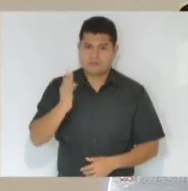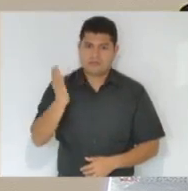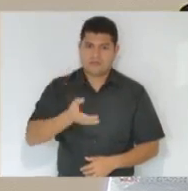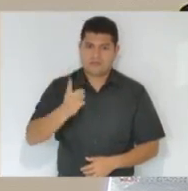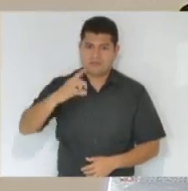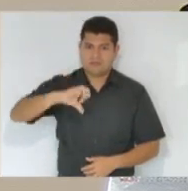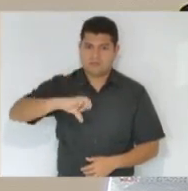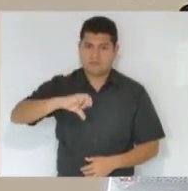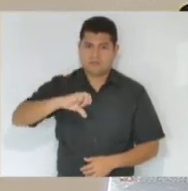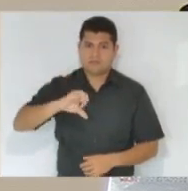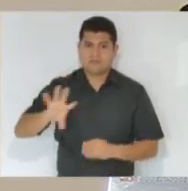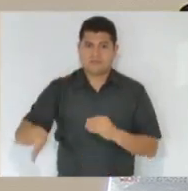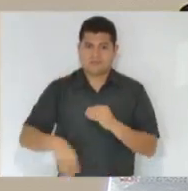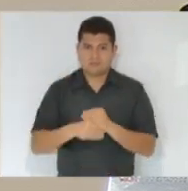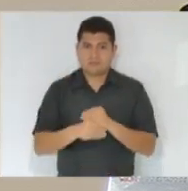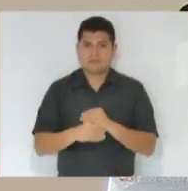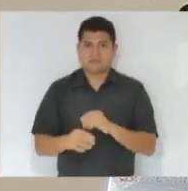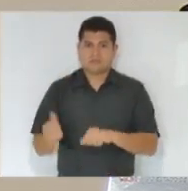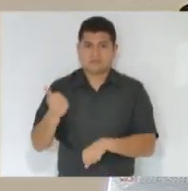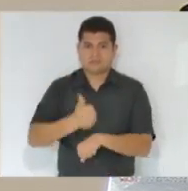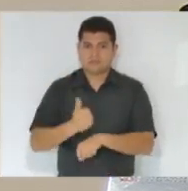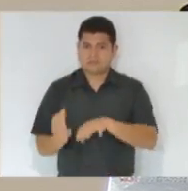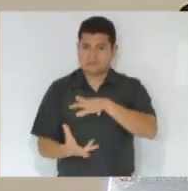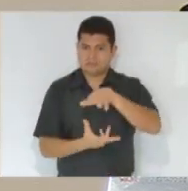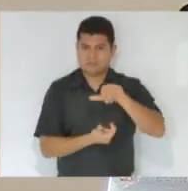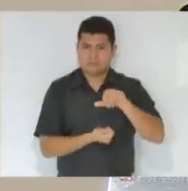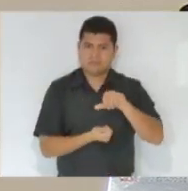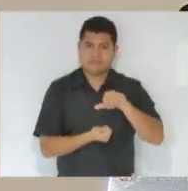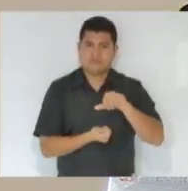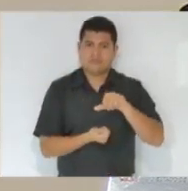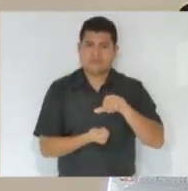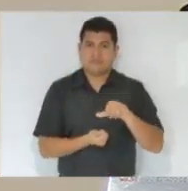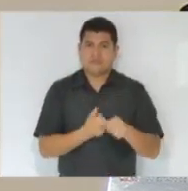081/2019, com emenda substitutiva global,